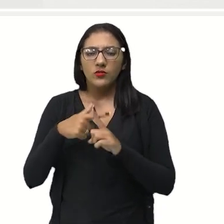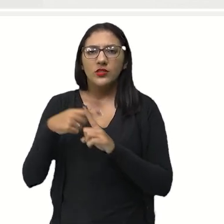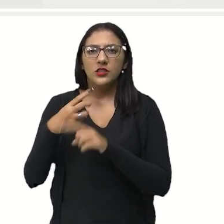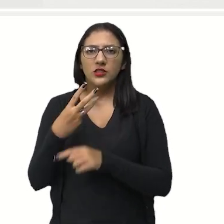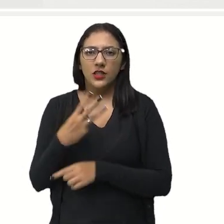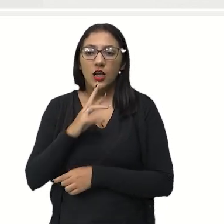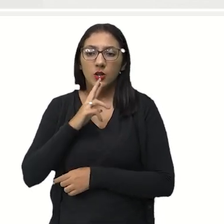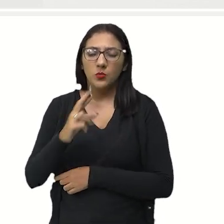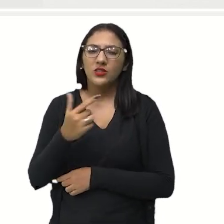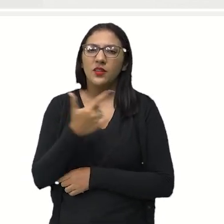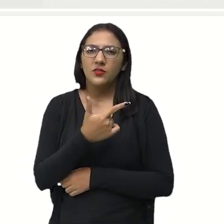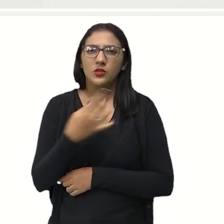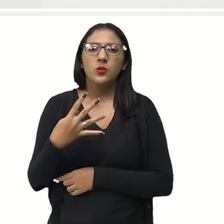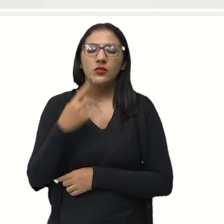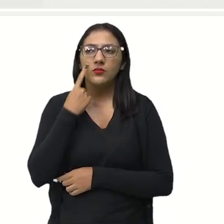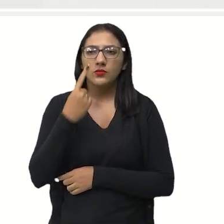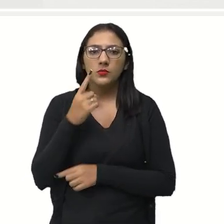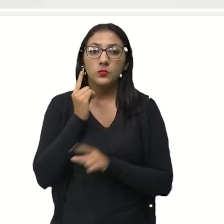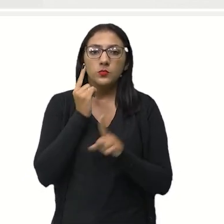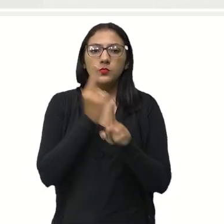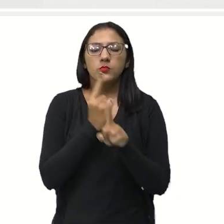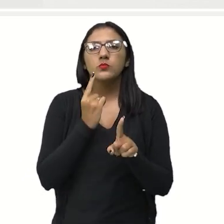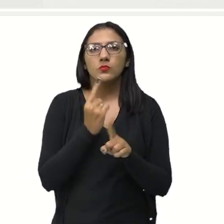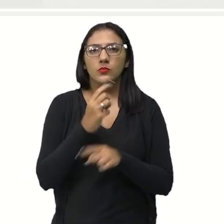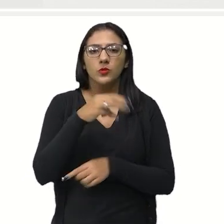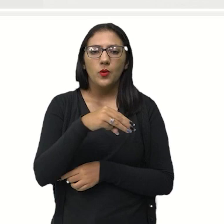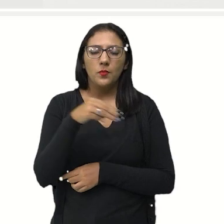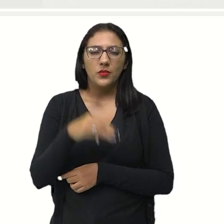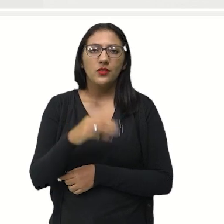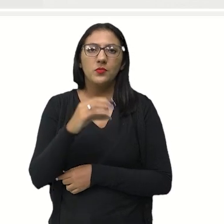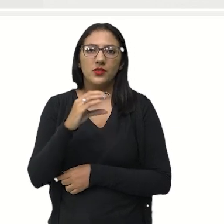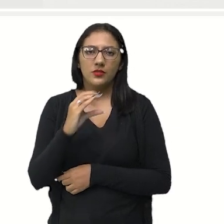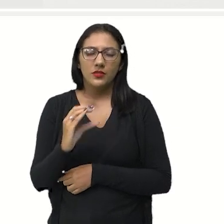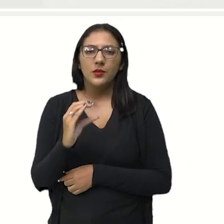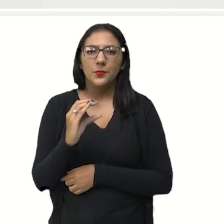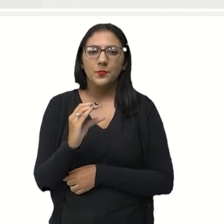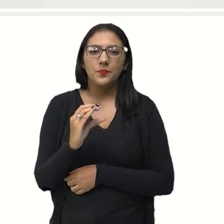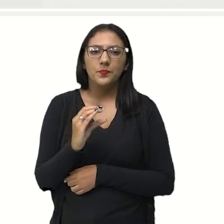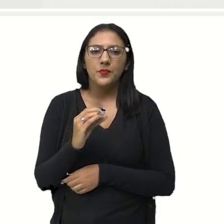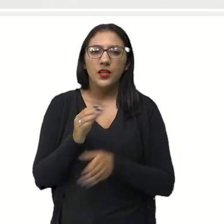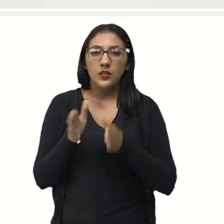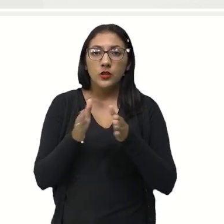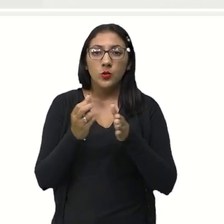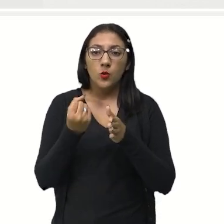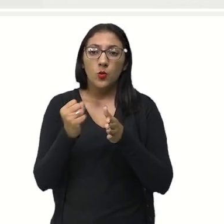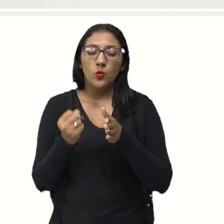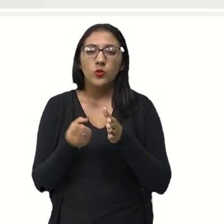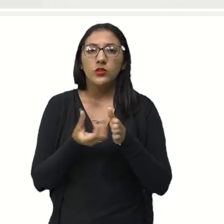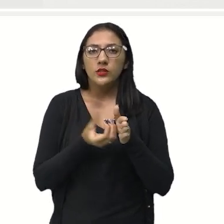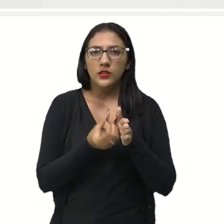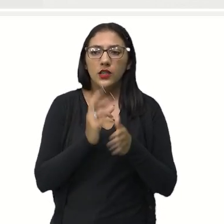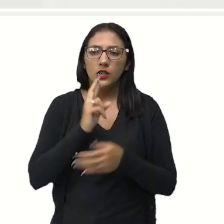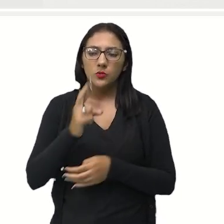3, 24. Então, o MMC aqui, ó, entre 8 e 6 é